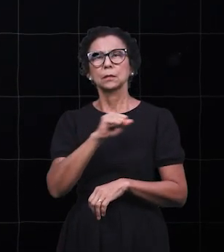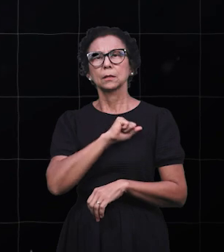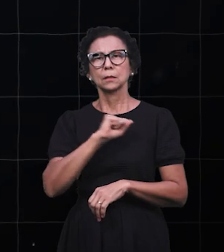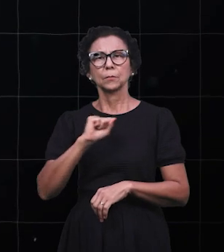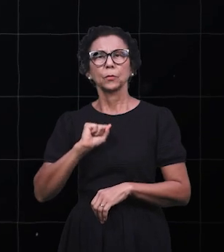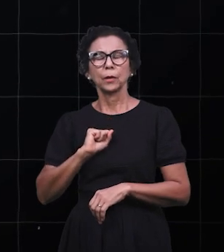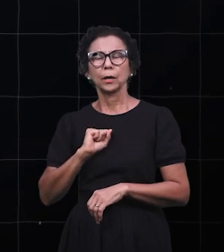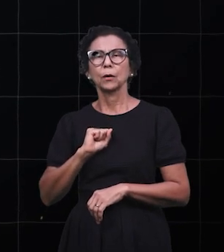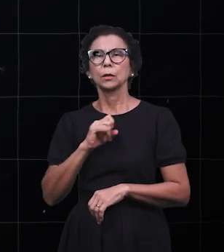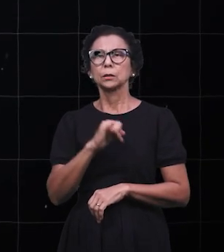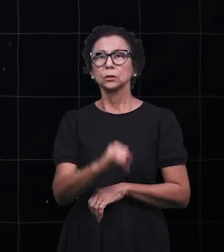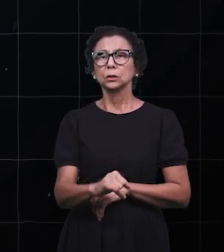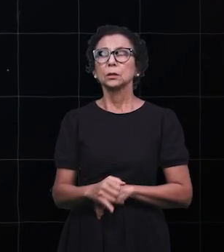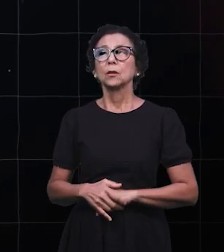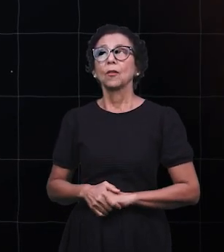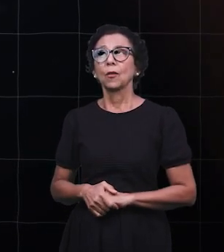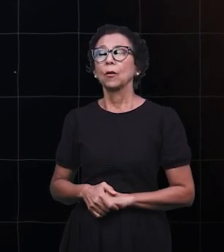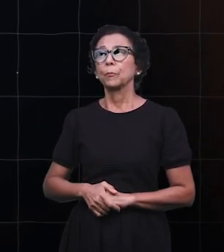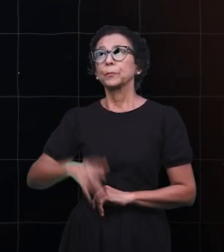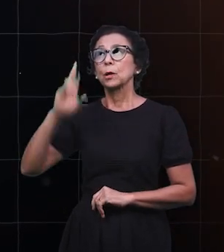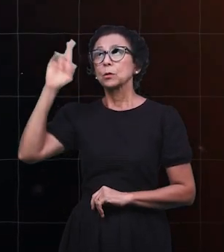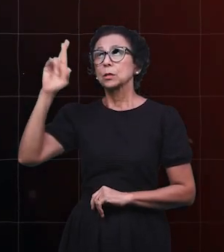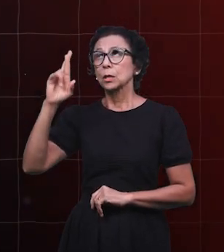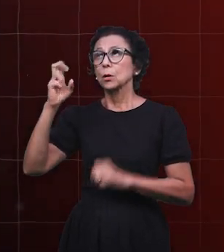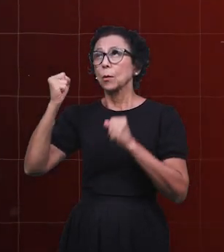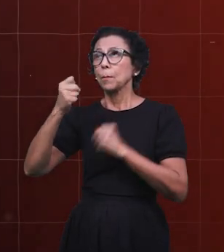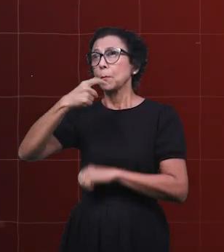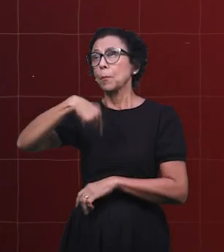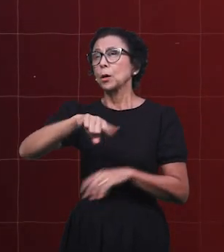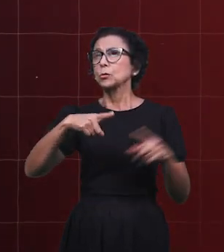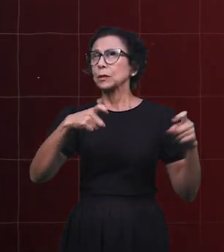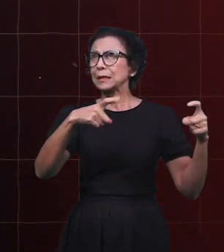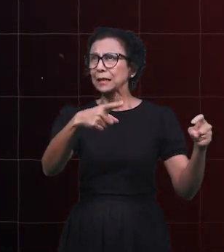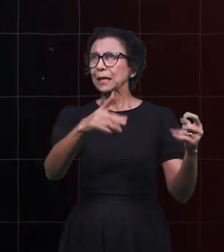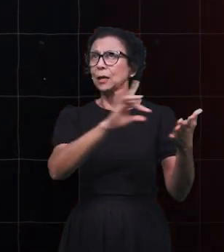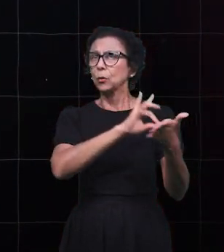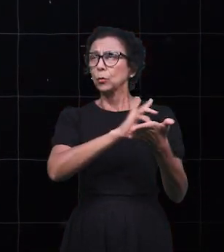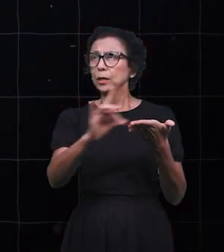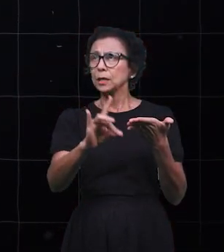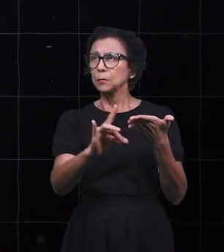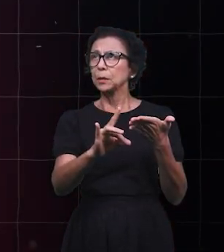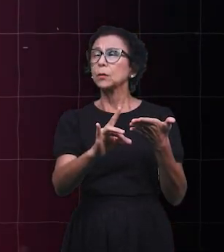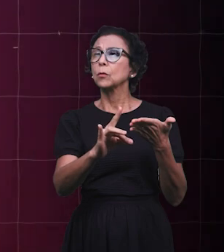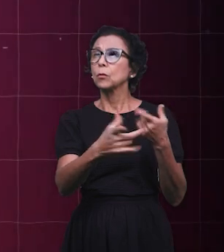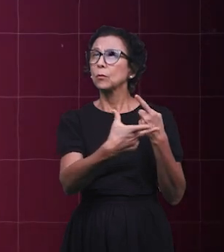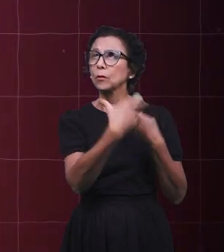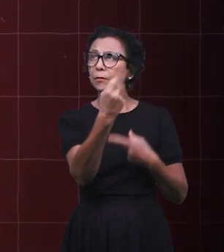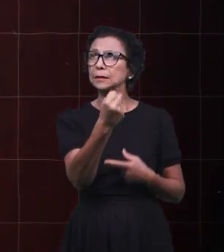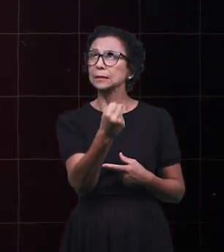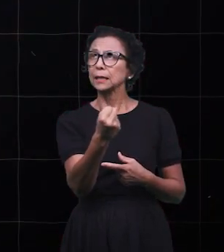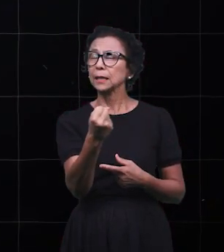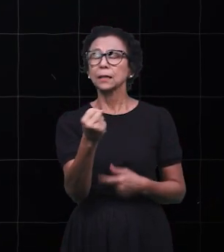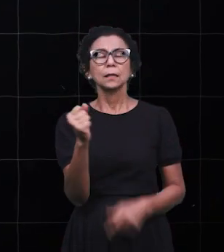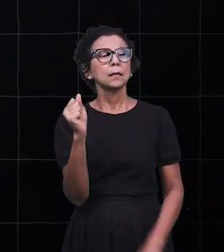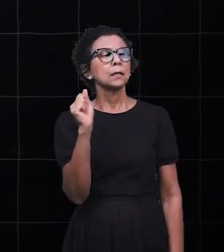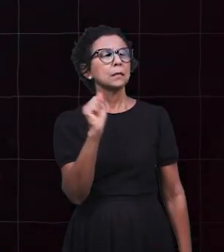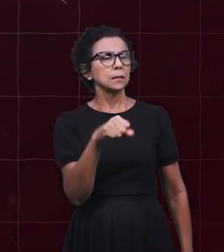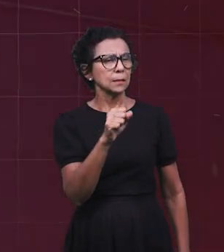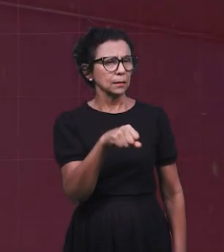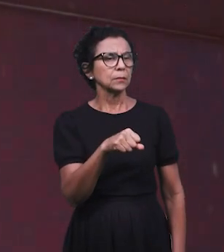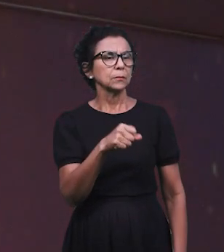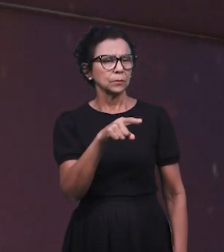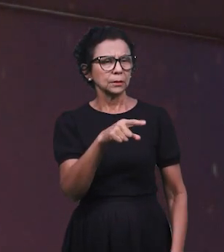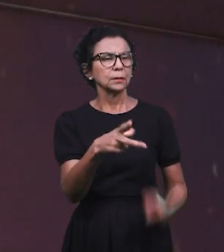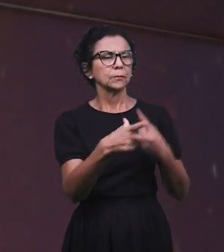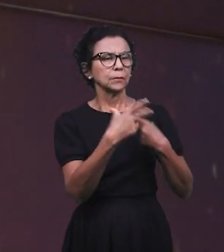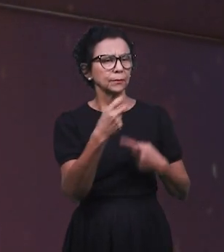subirei contra os filisteus, entregar-mos-ás nas minhas mãos, e disse o Senhor a Davi: sobe, porque certamente entregarei os filisteus nas tuas mãos.